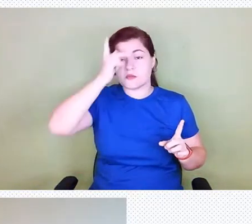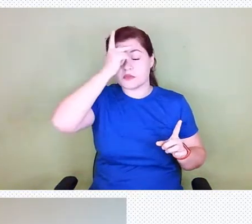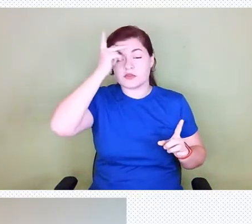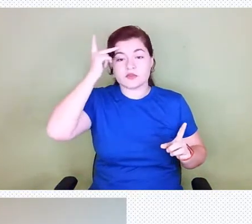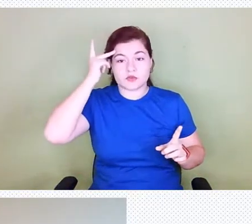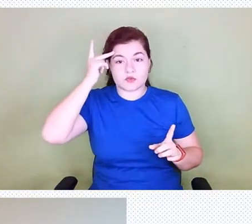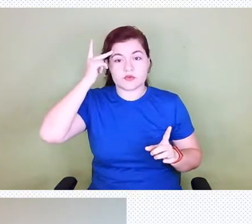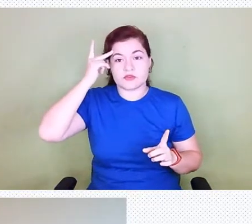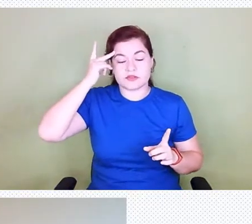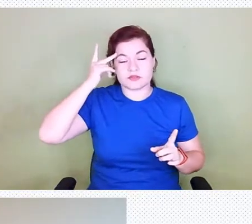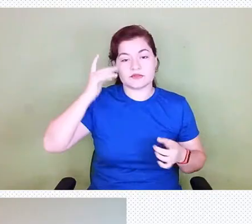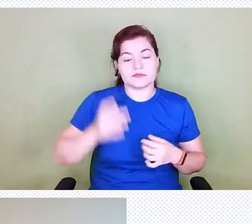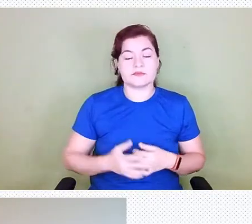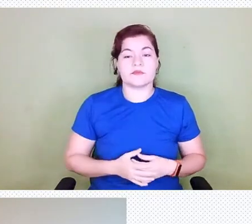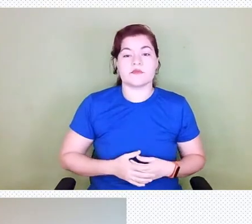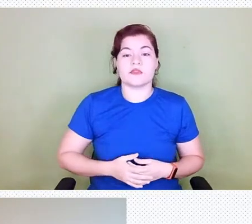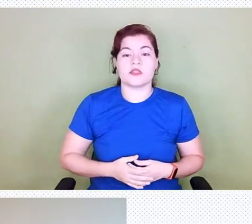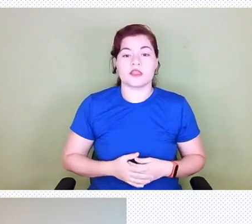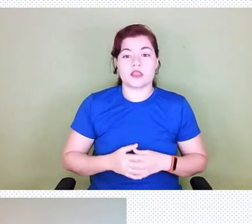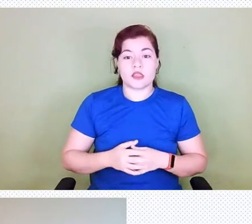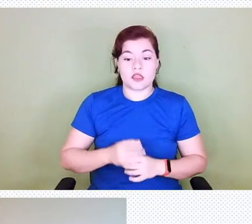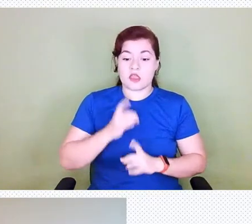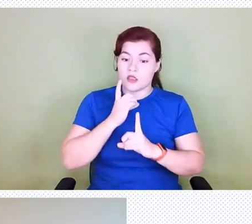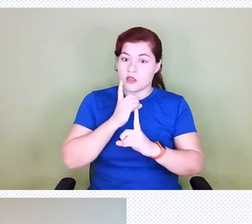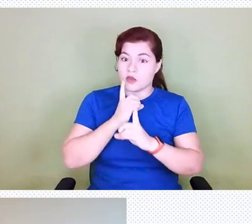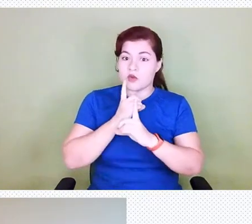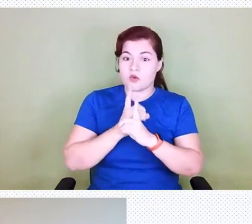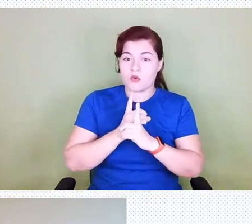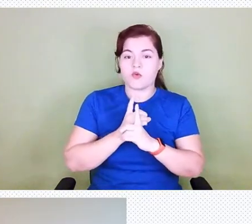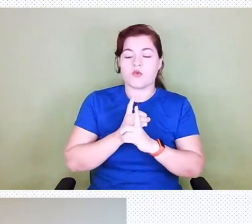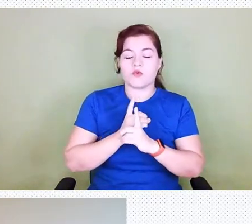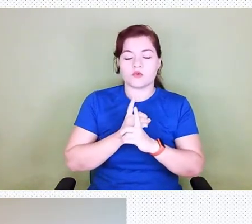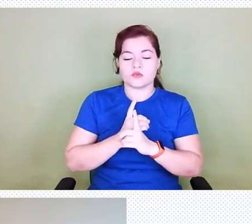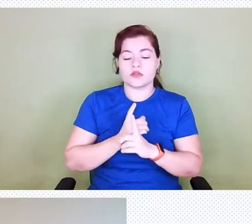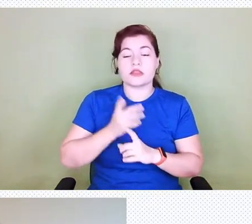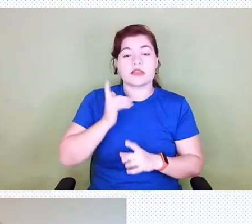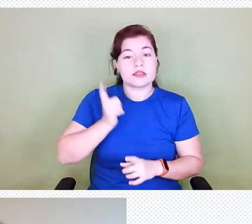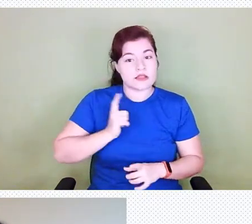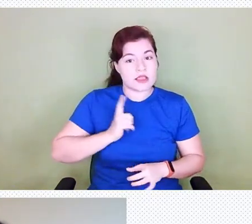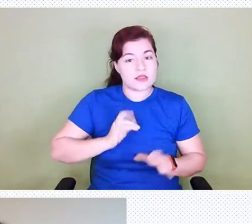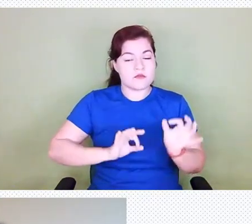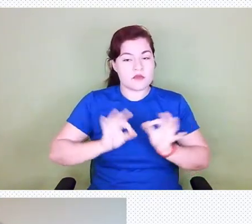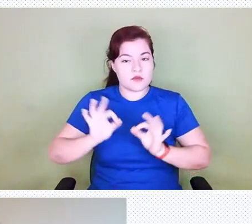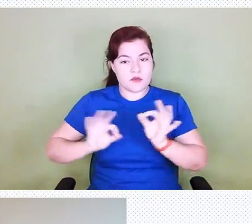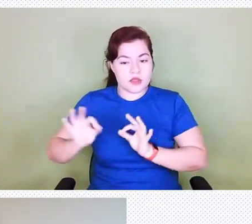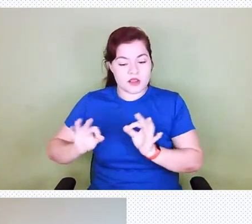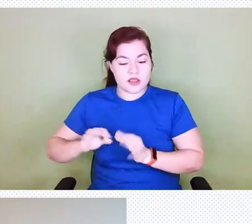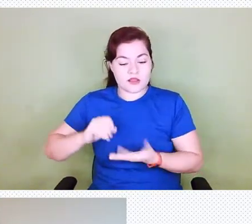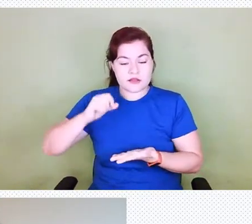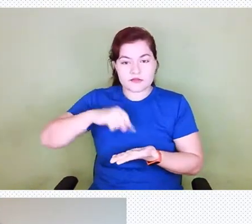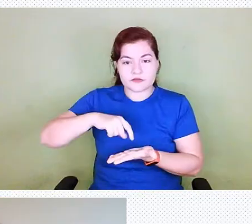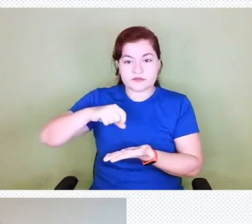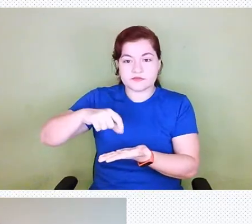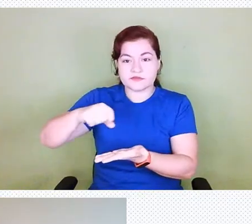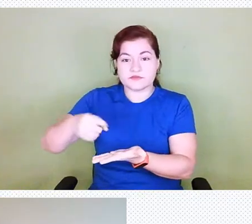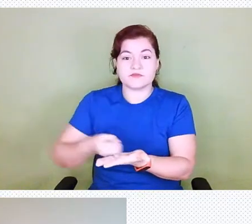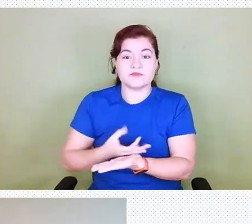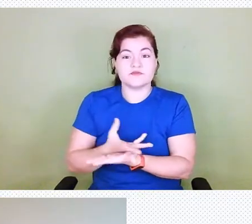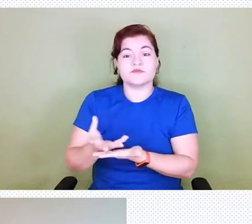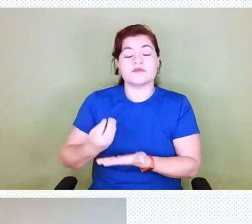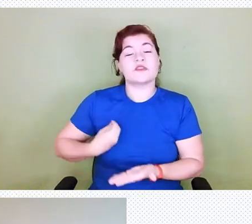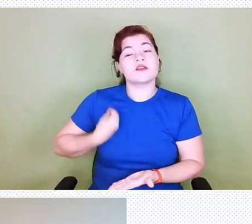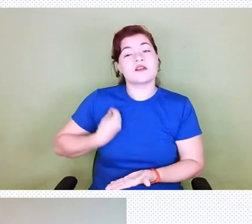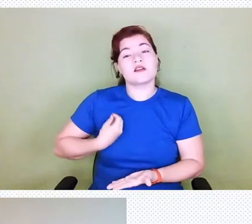aquelas pessoas que se encontram, sim, preparadas para semear o evangelho, para a vivência